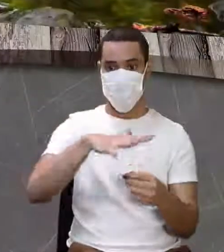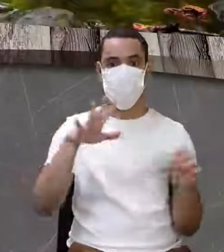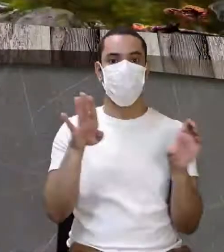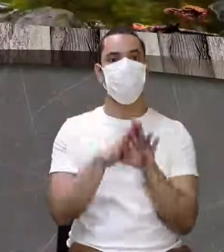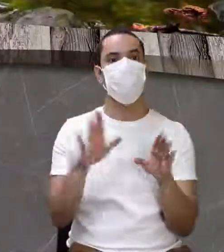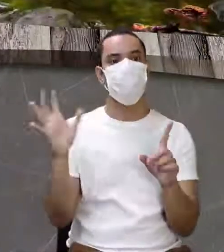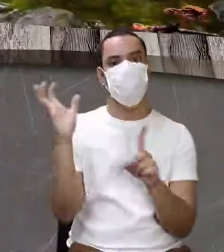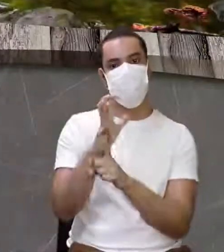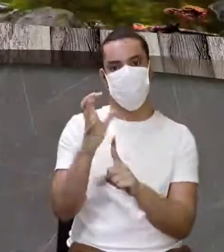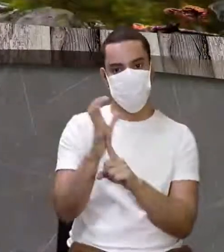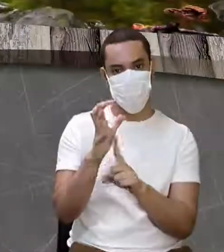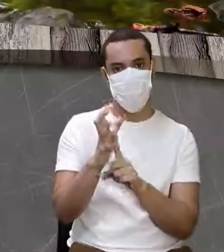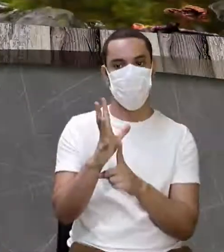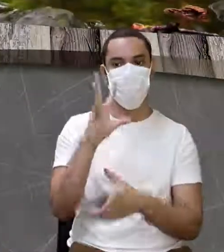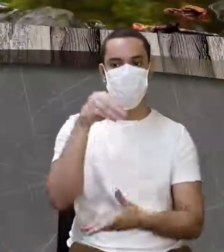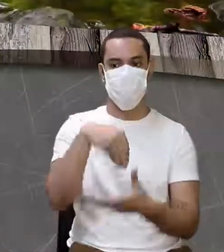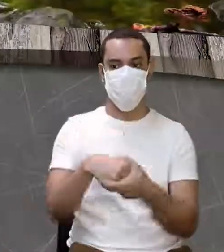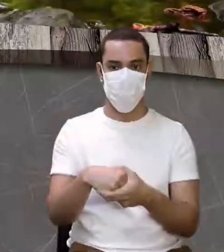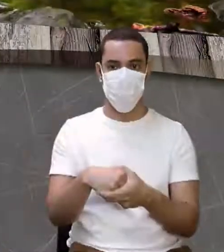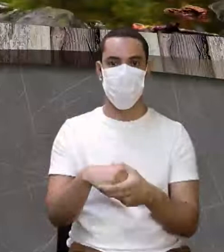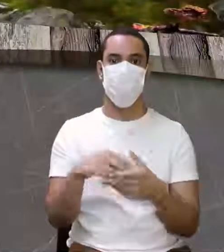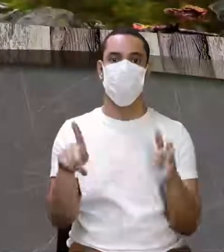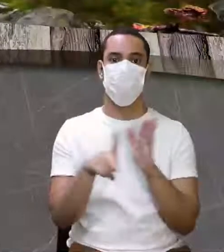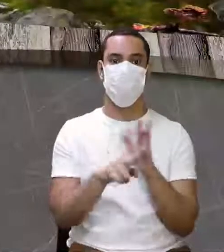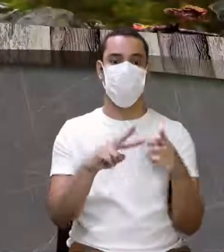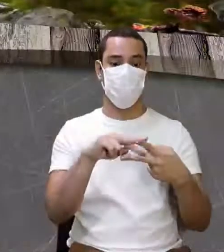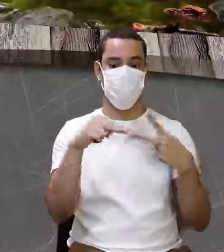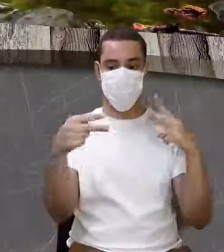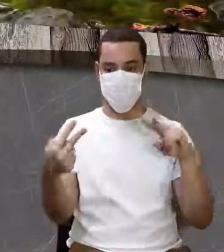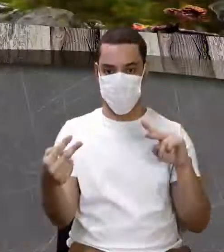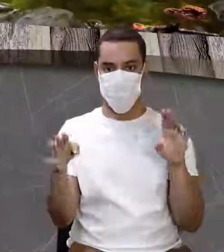também influem na sua questão genética, na sua